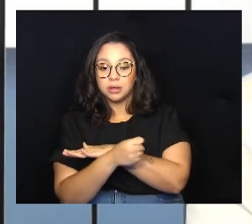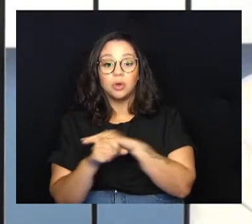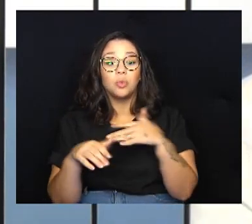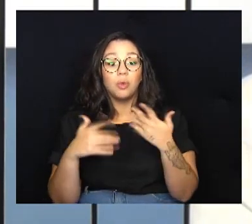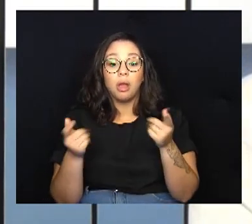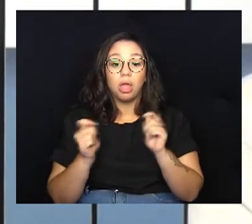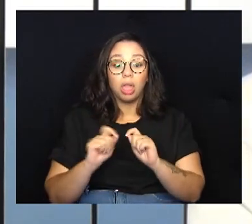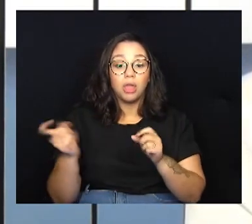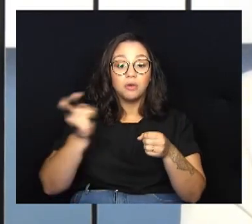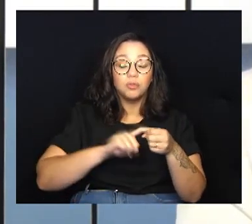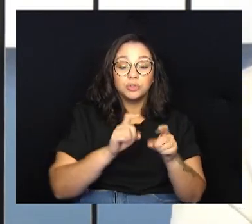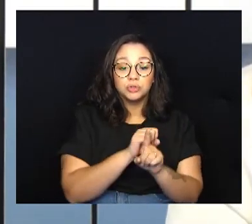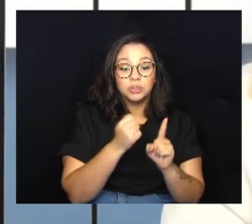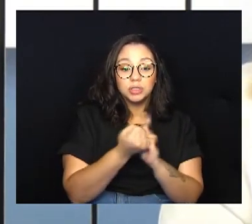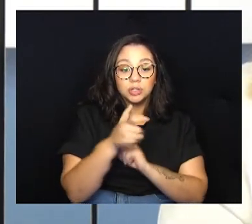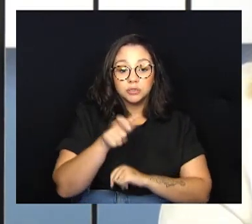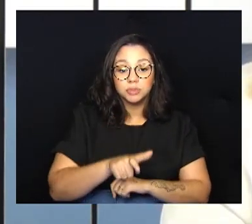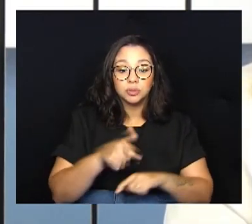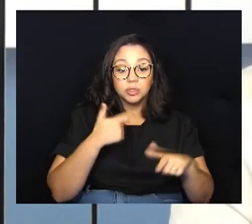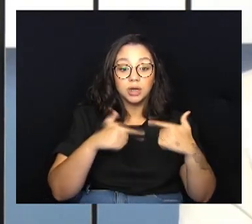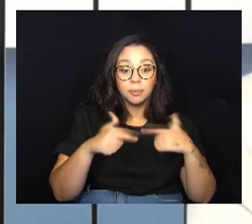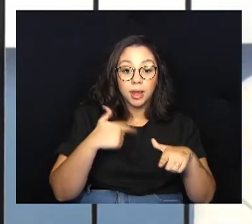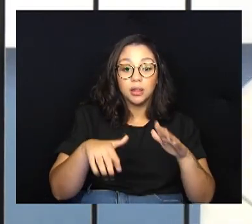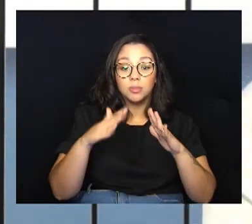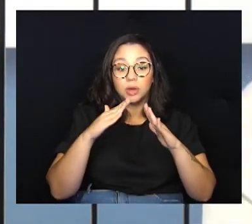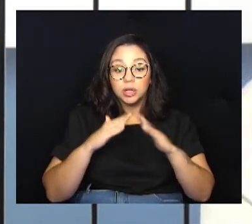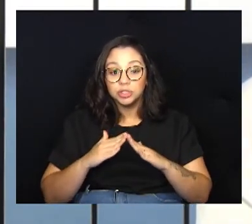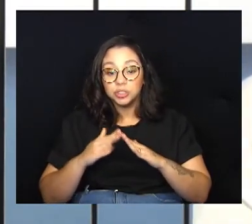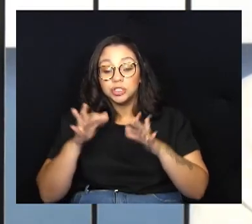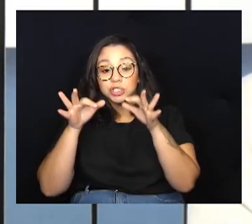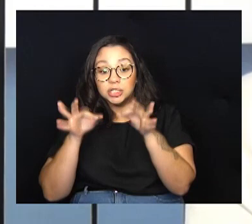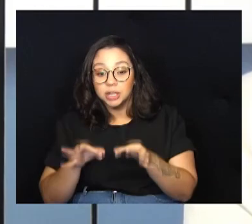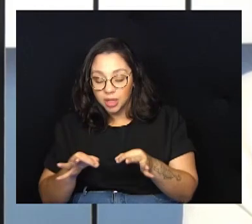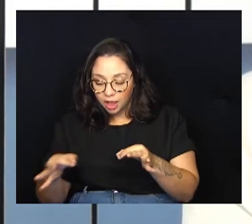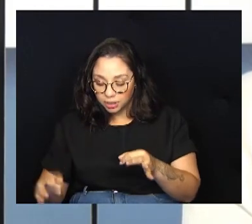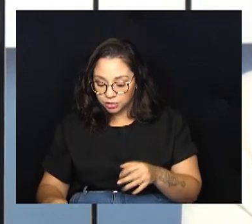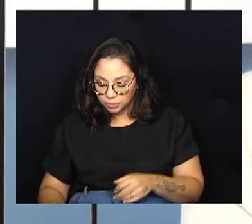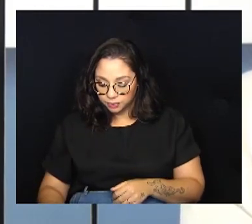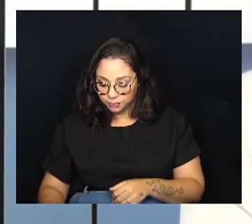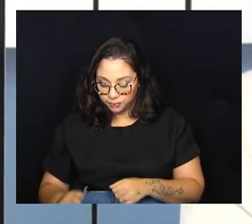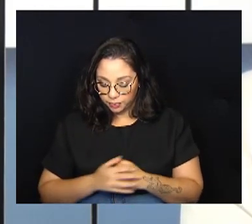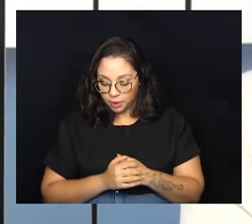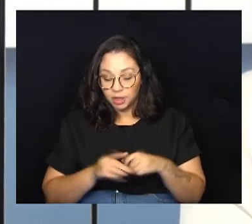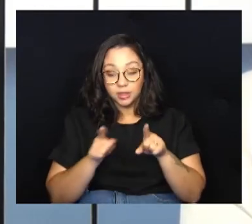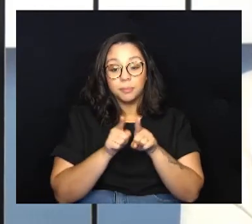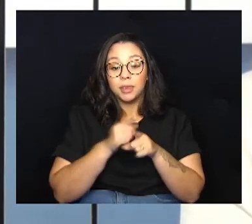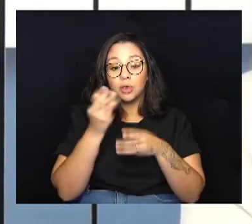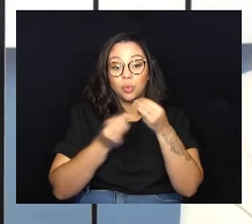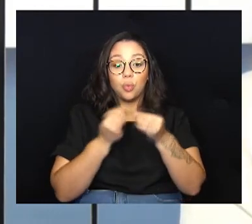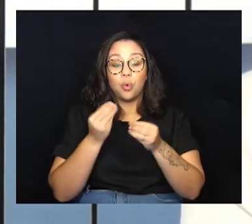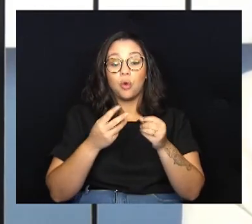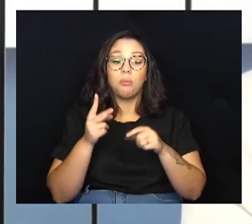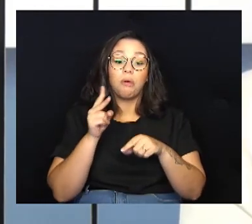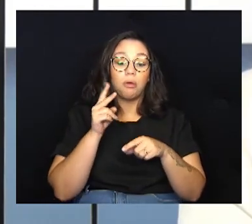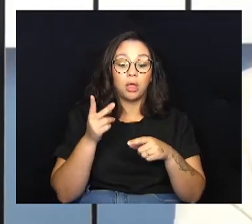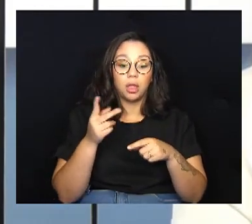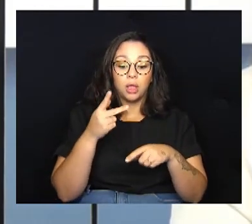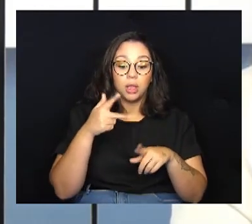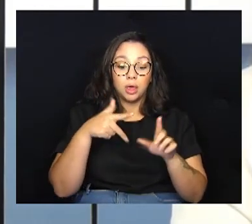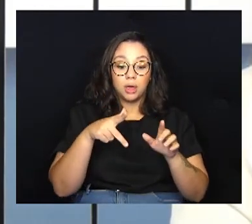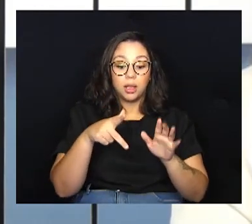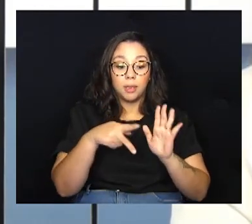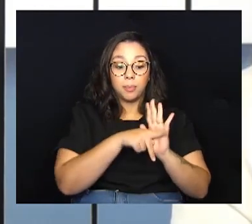e menosprezar todas as outras que por uma ilegalidade de um documento e que